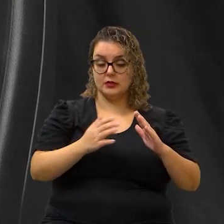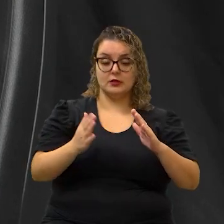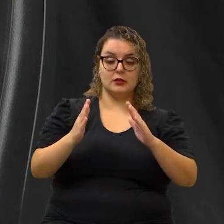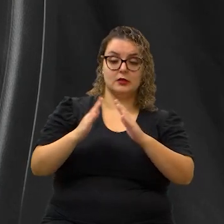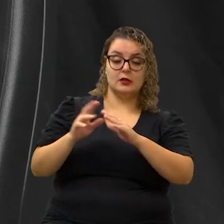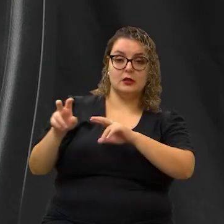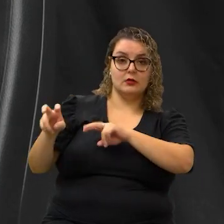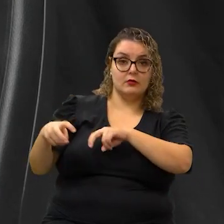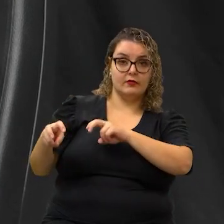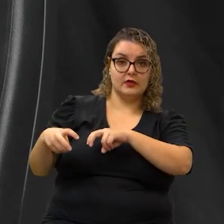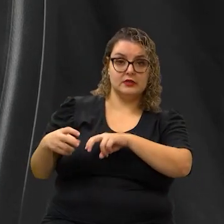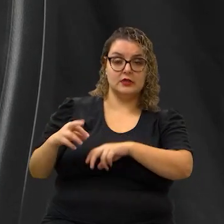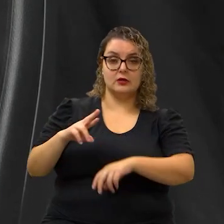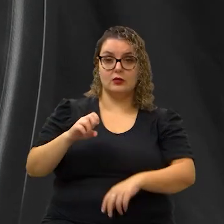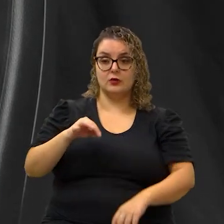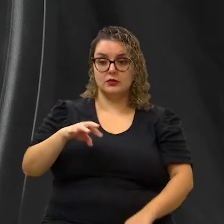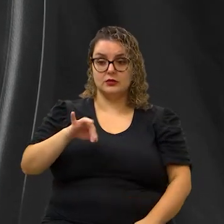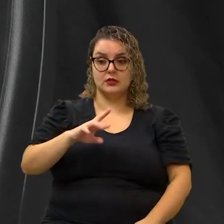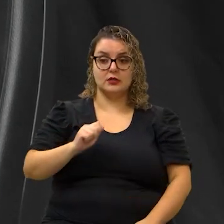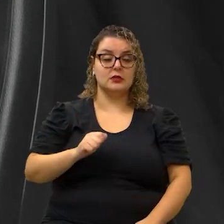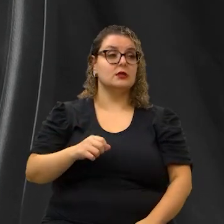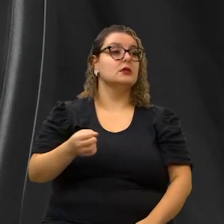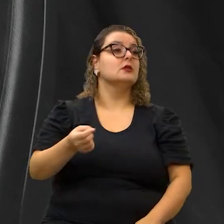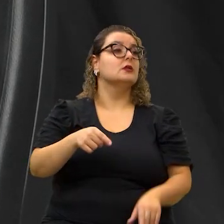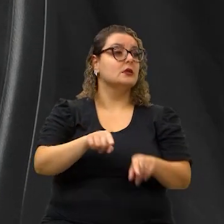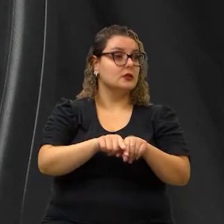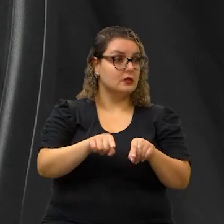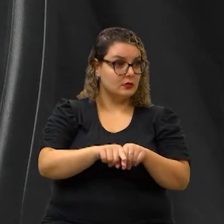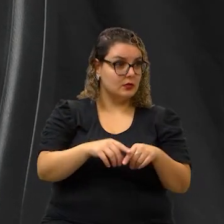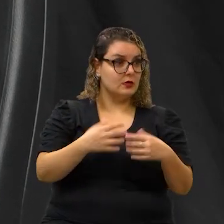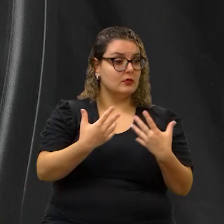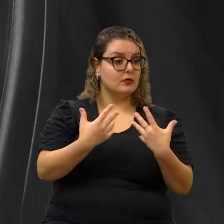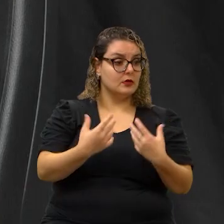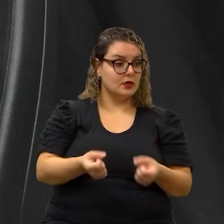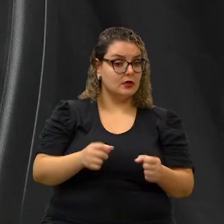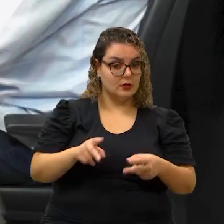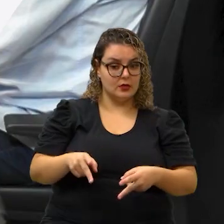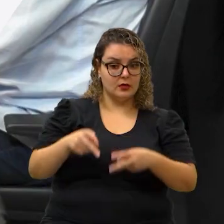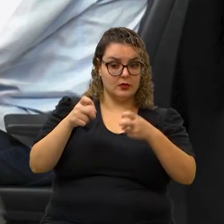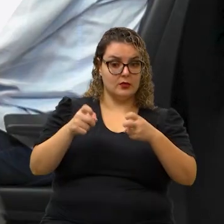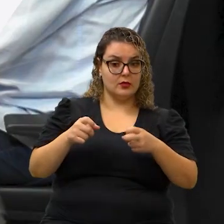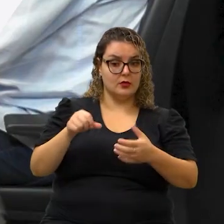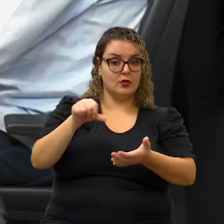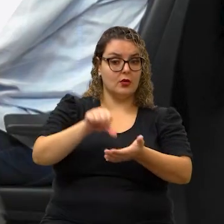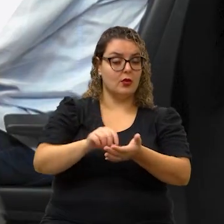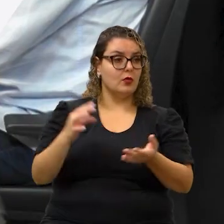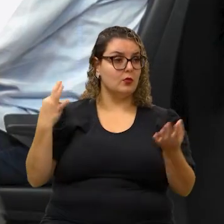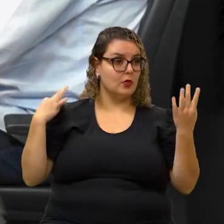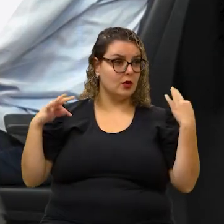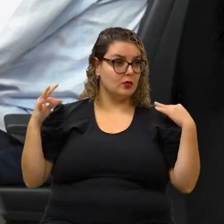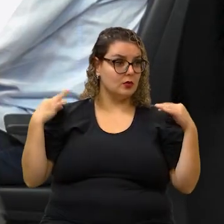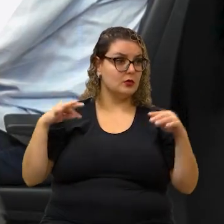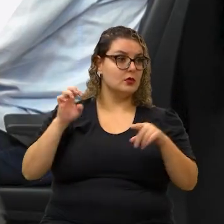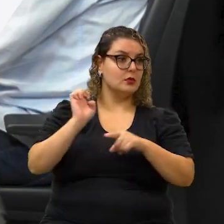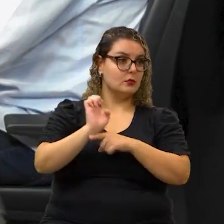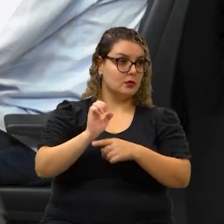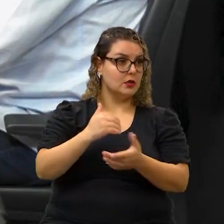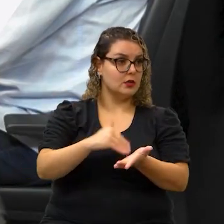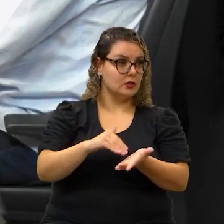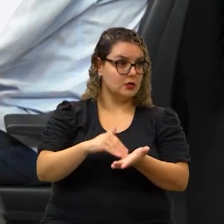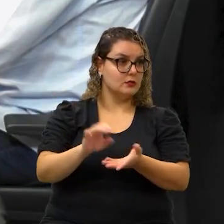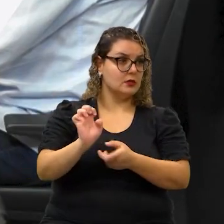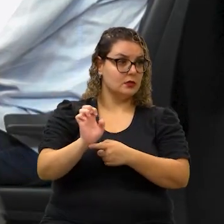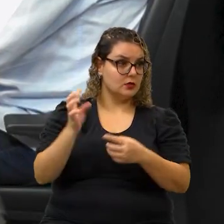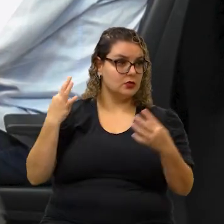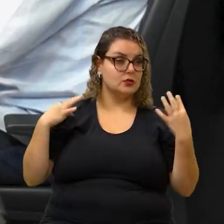de Cultura Tainã, a gente pode falar da Fazenda Roseira. Que inclusive recentemente foi reconhecida como um ponto